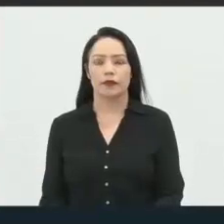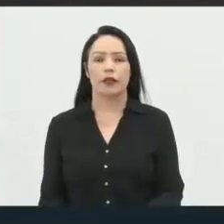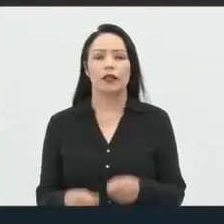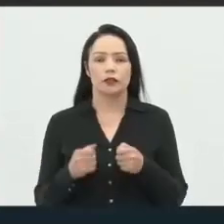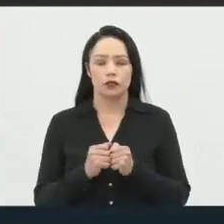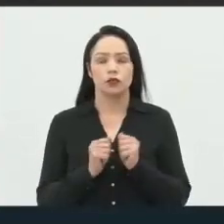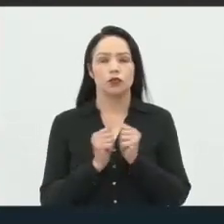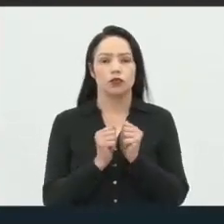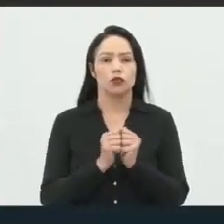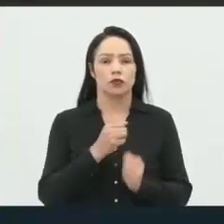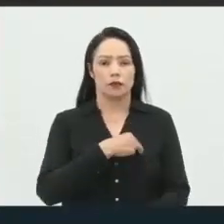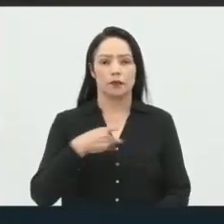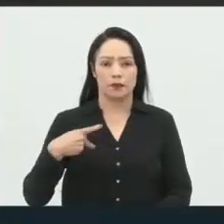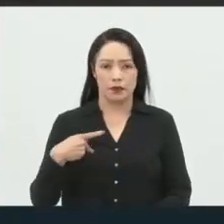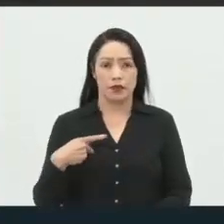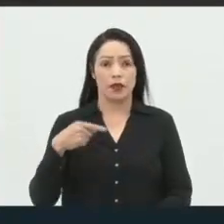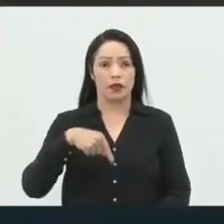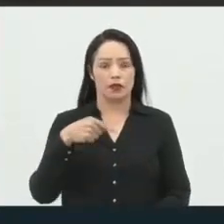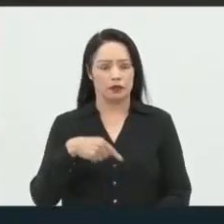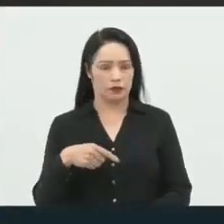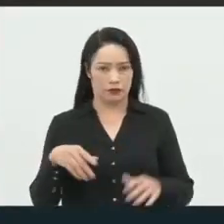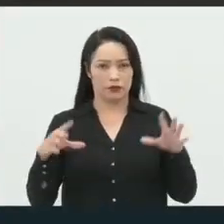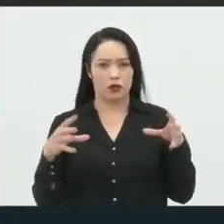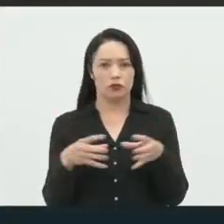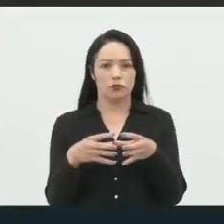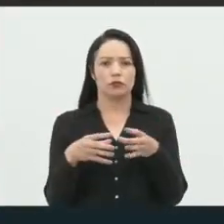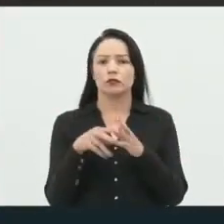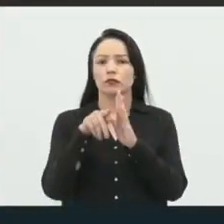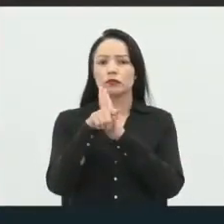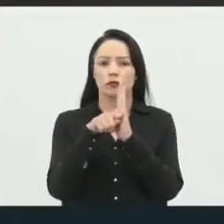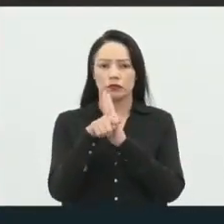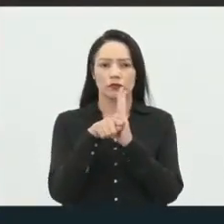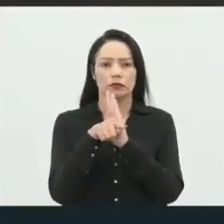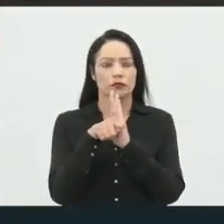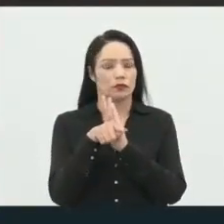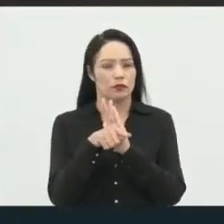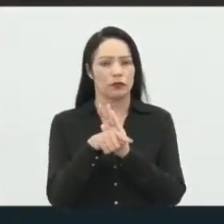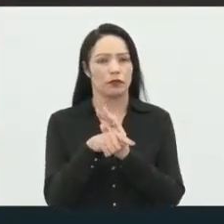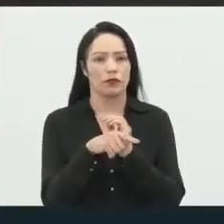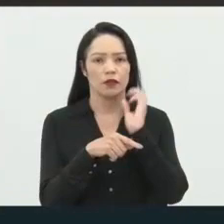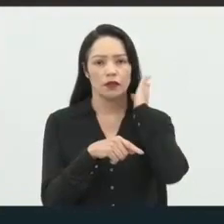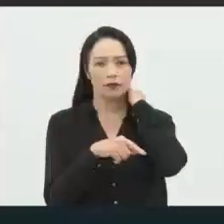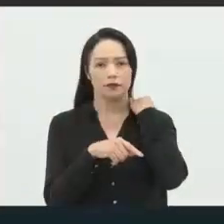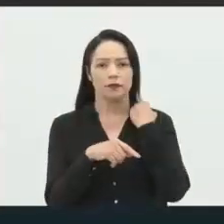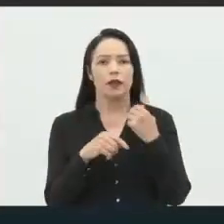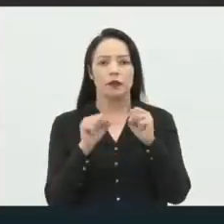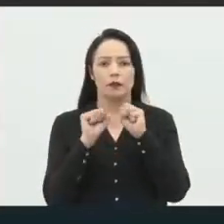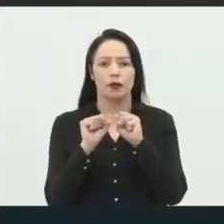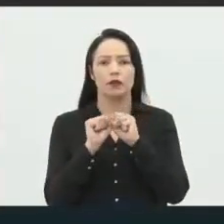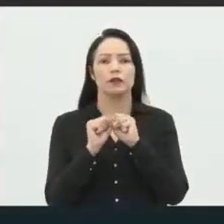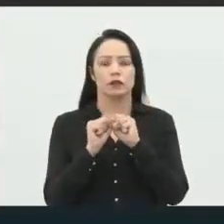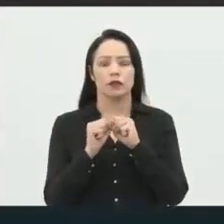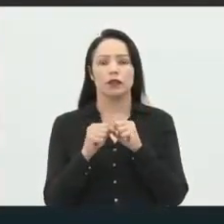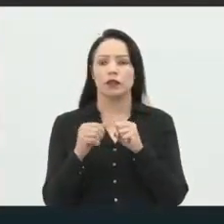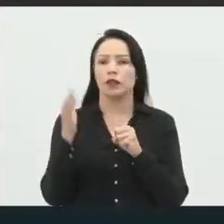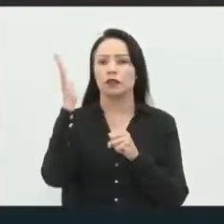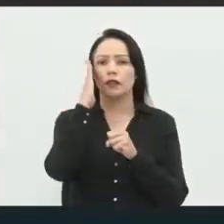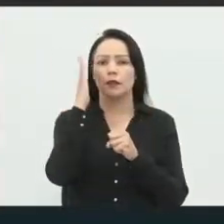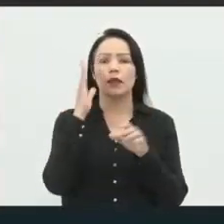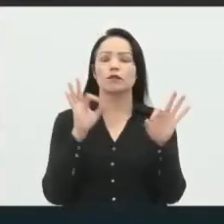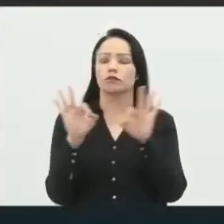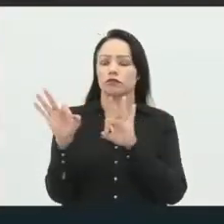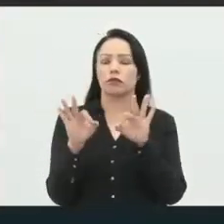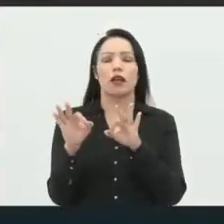pra que ela tenha seu presidente a situação dela saber o que ela tá fazendo